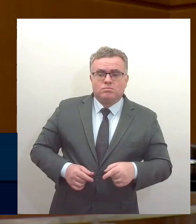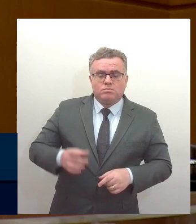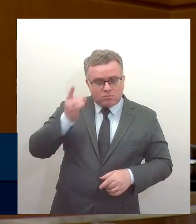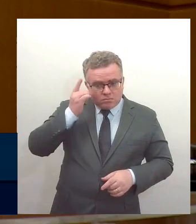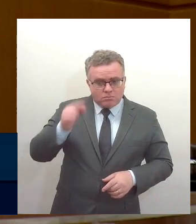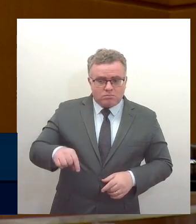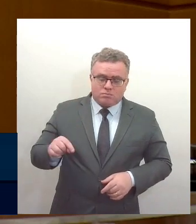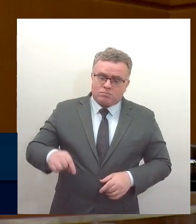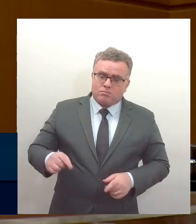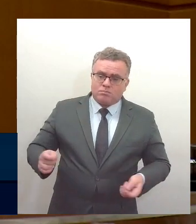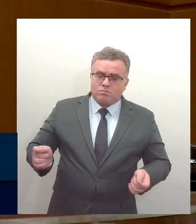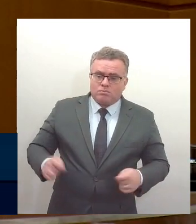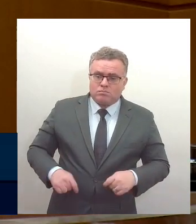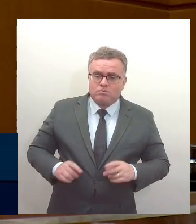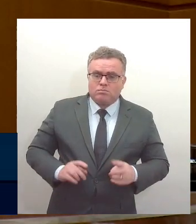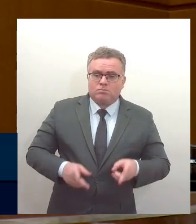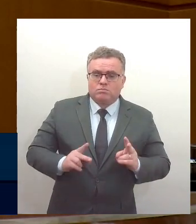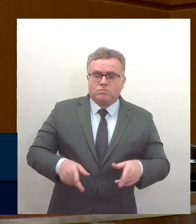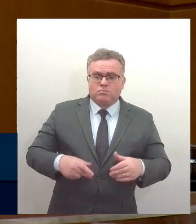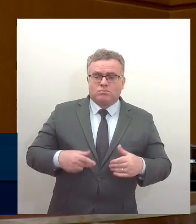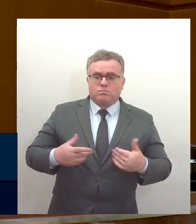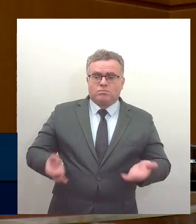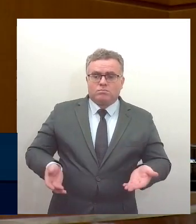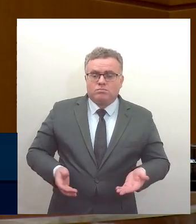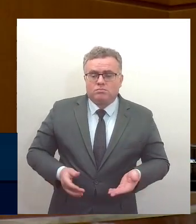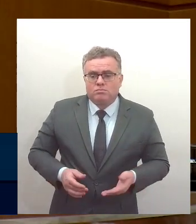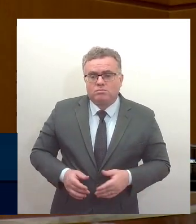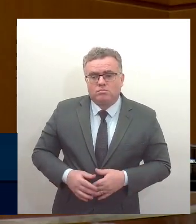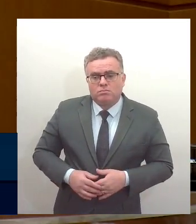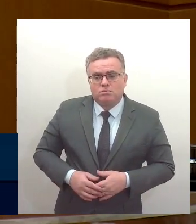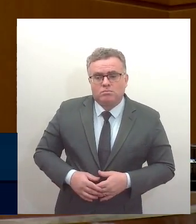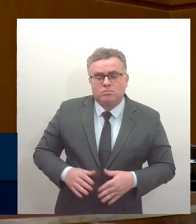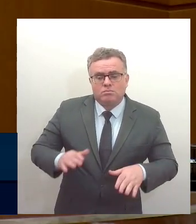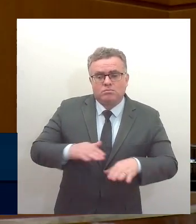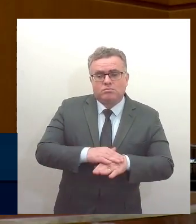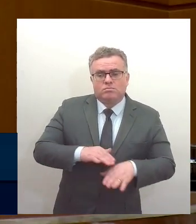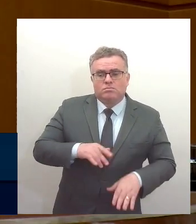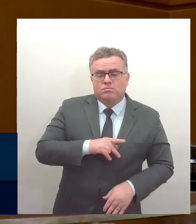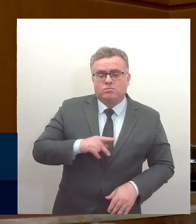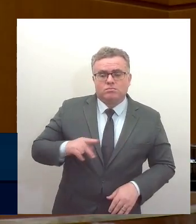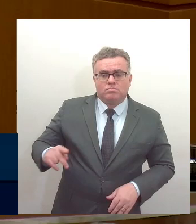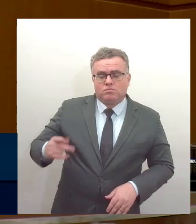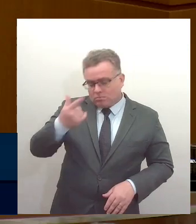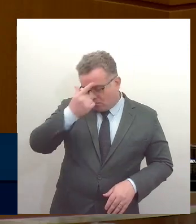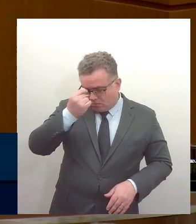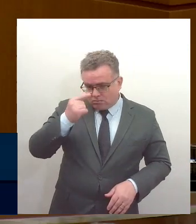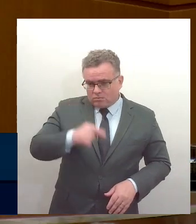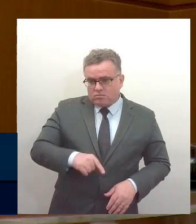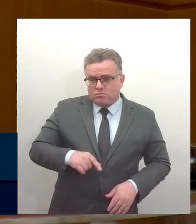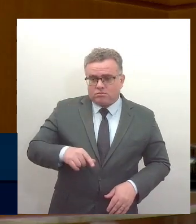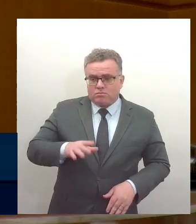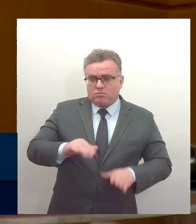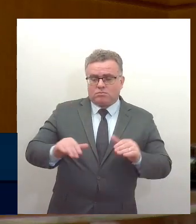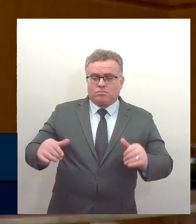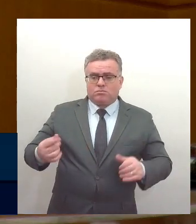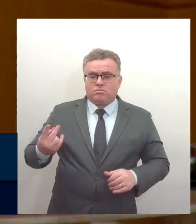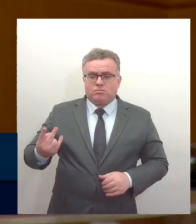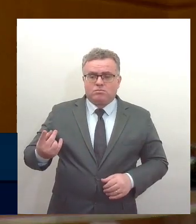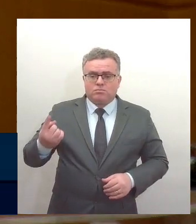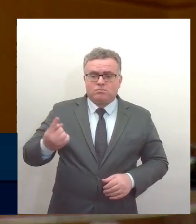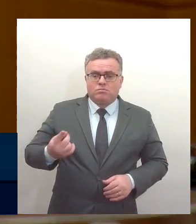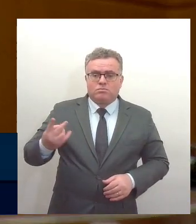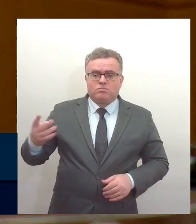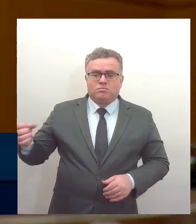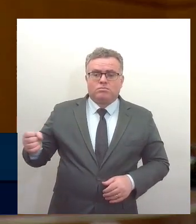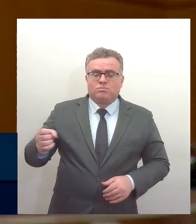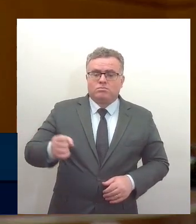fazer? Conversar com o presidente Jefferson e a gente incluir um ou dois daqueles meninos no quadro de funcionário da Assembleia Legislativa